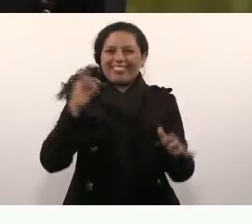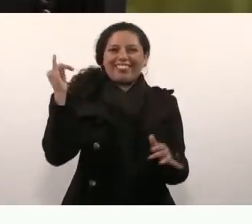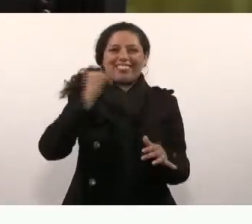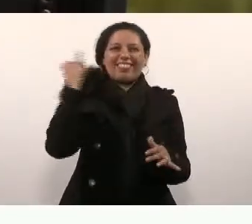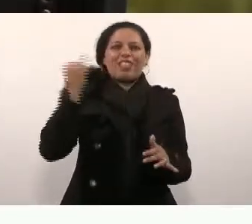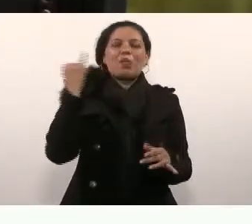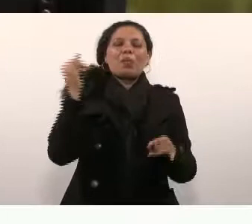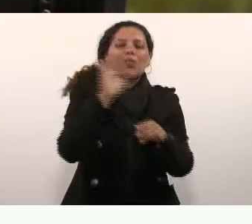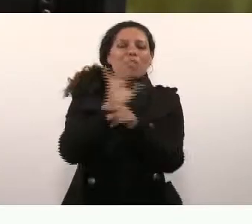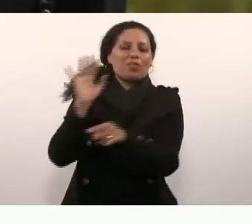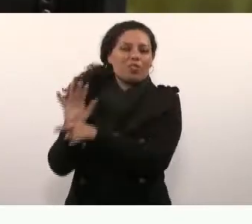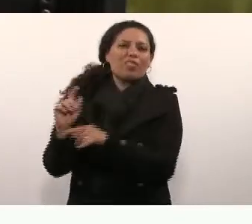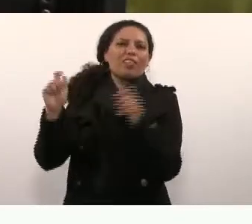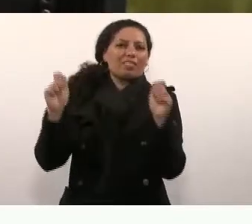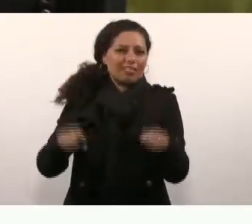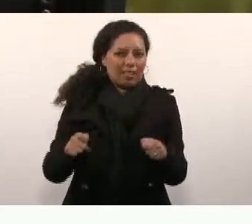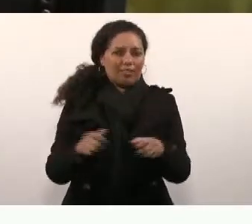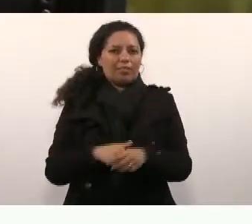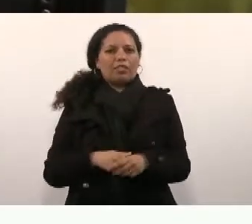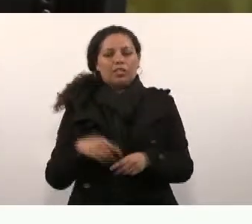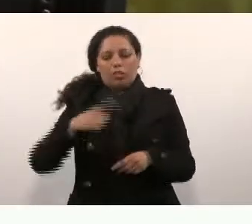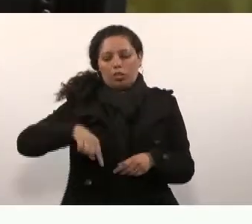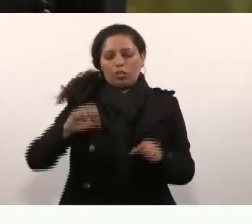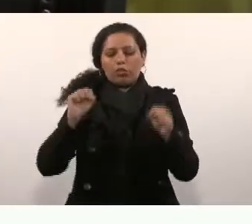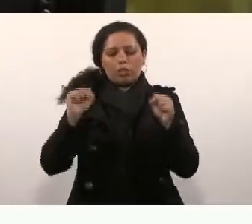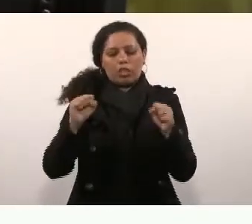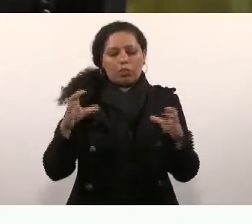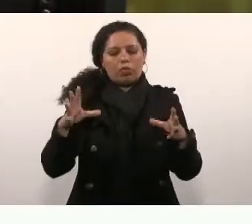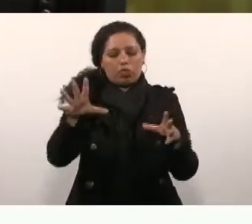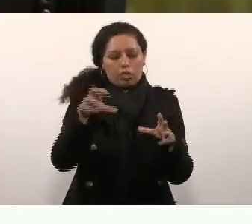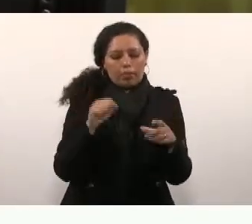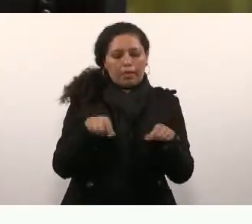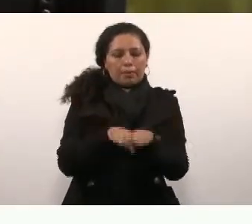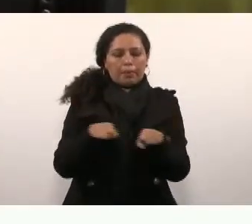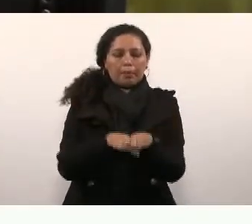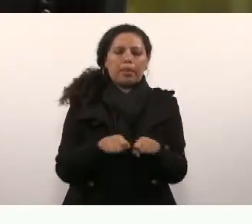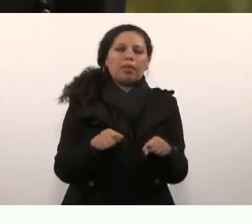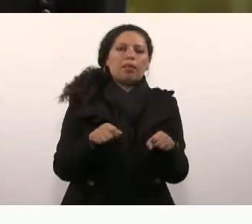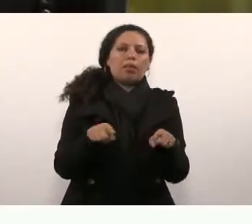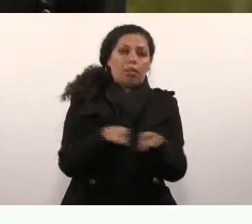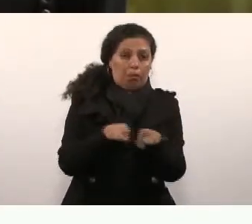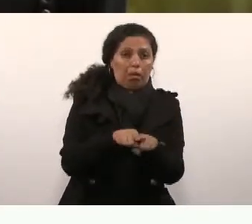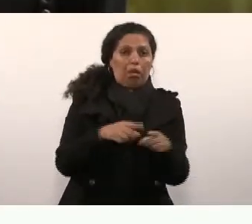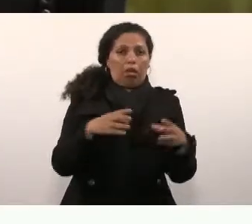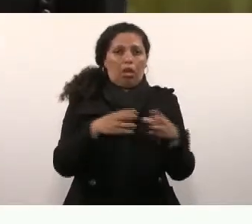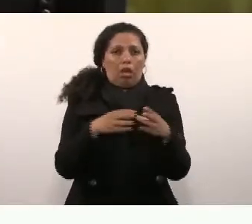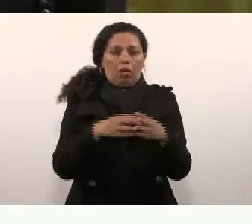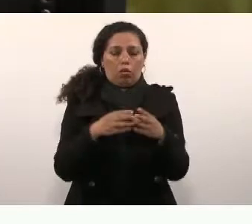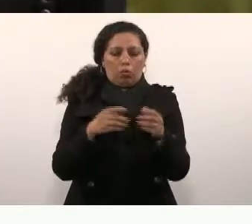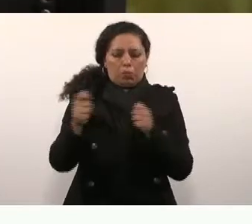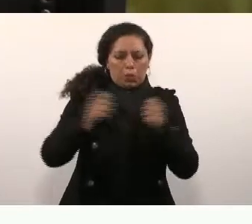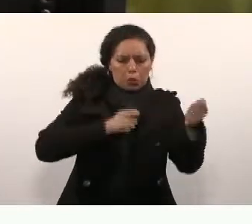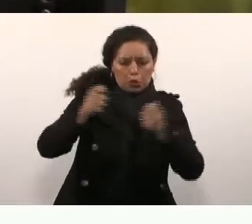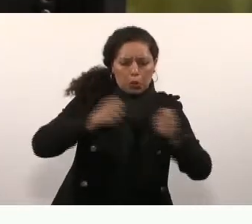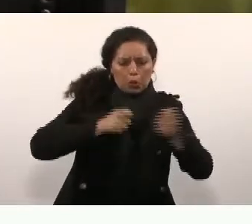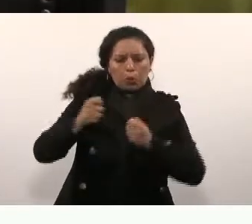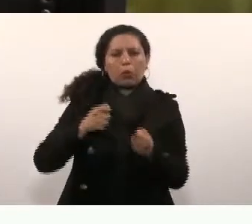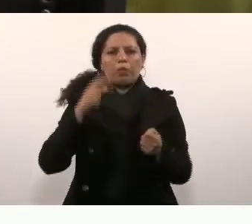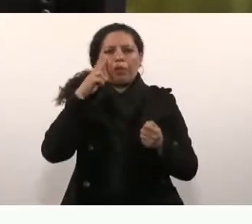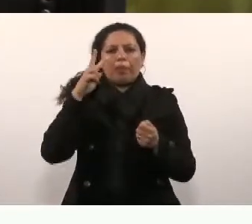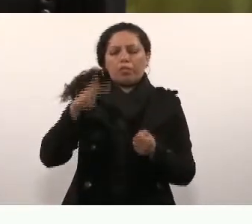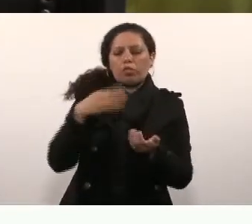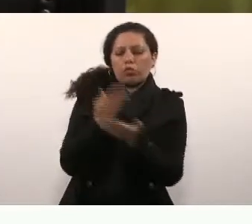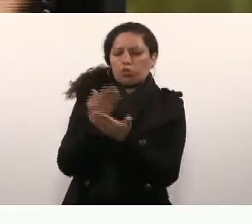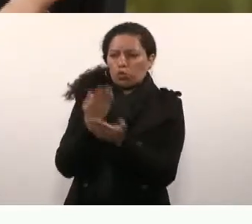podemos, obviamente, colocar a Comissão de Economia em parceria com isso, para que, a respeito desse estudo, possa vir um